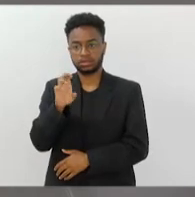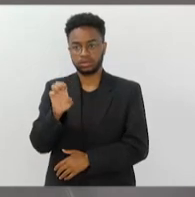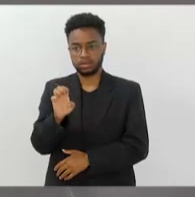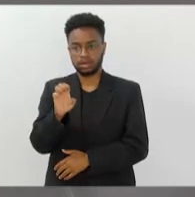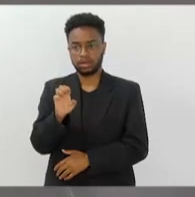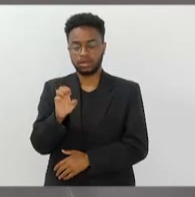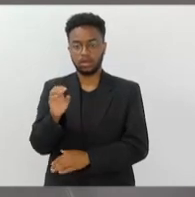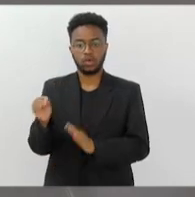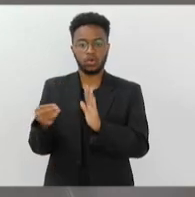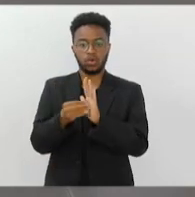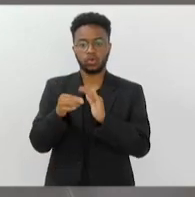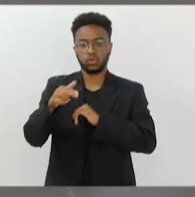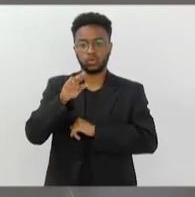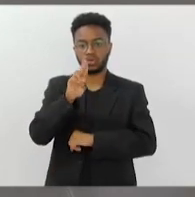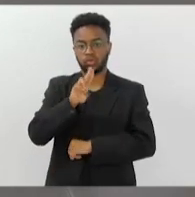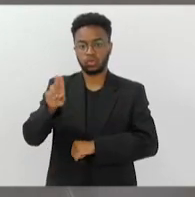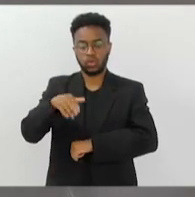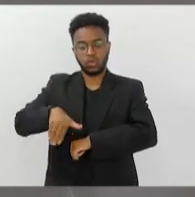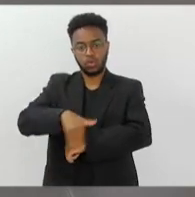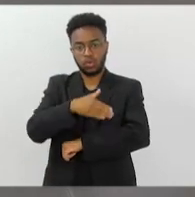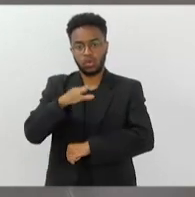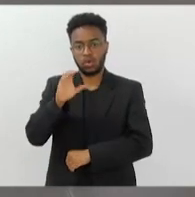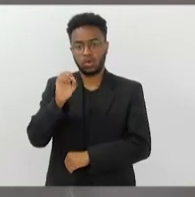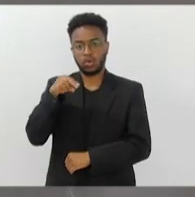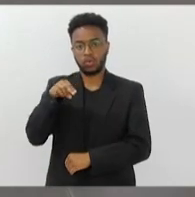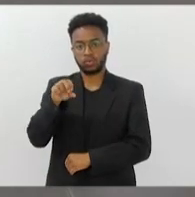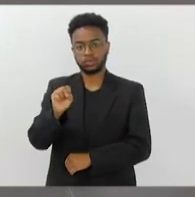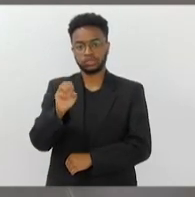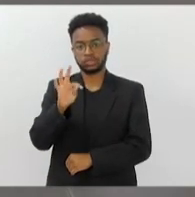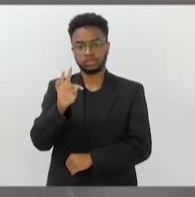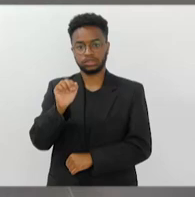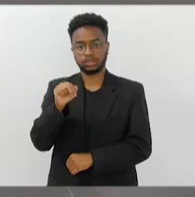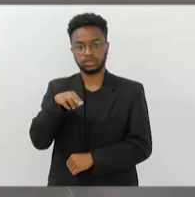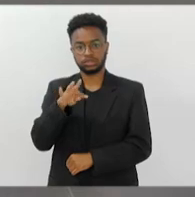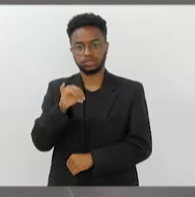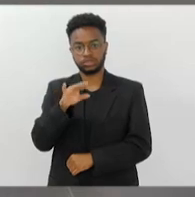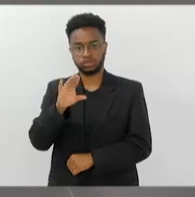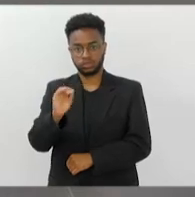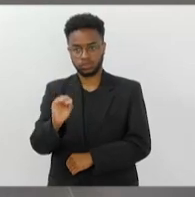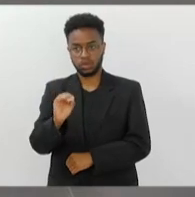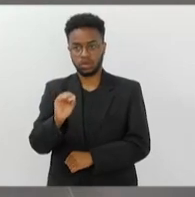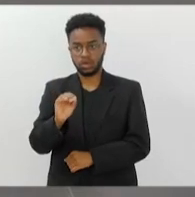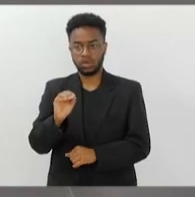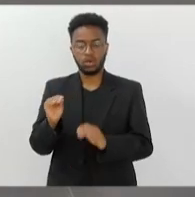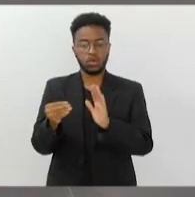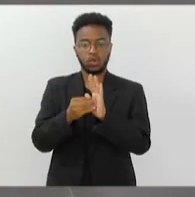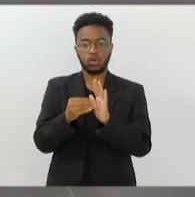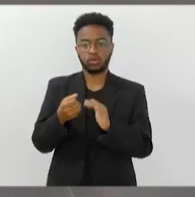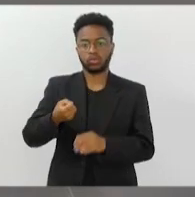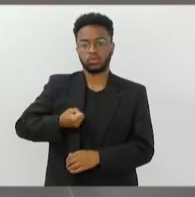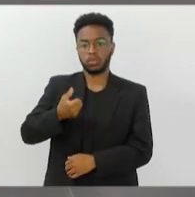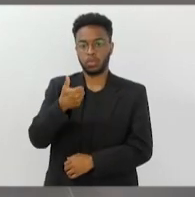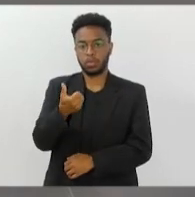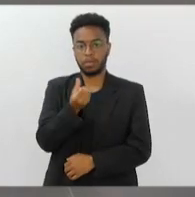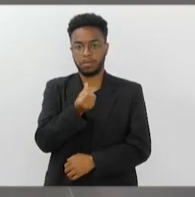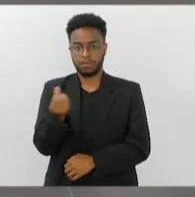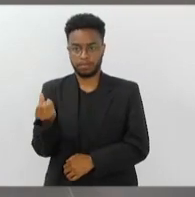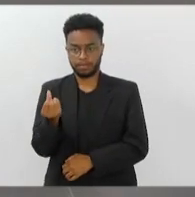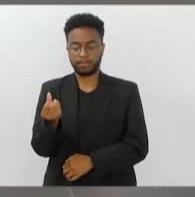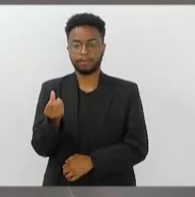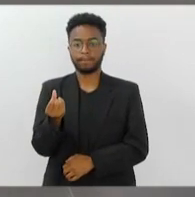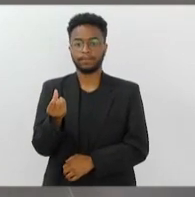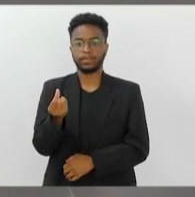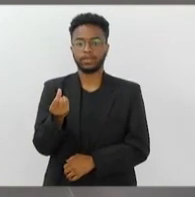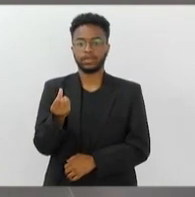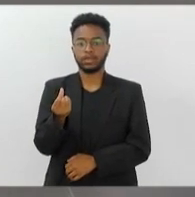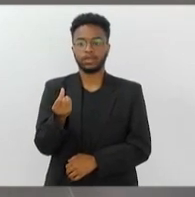denomina a rodovia Constantino Gaspar, a rodovia RJ-166, que liga o distrito